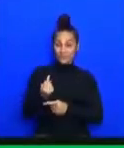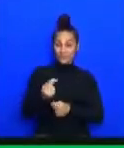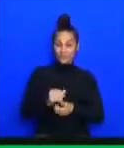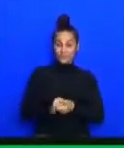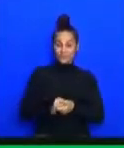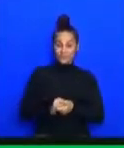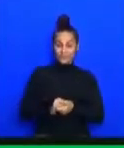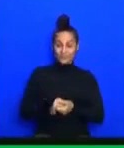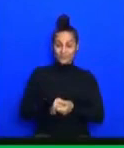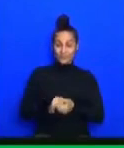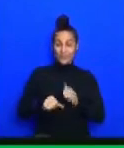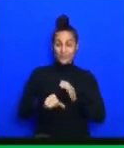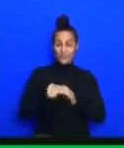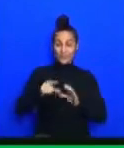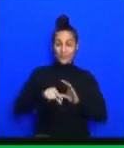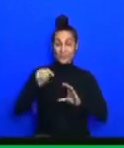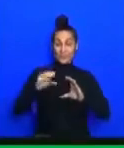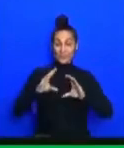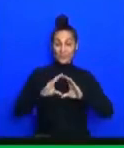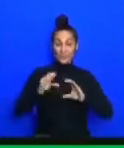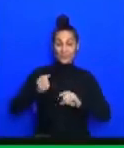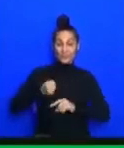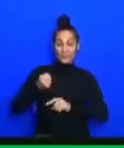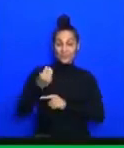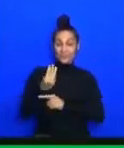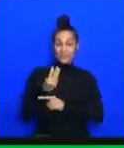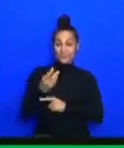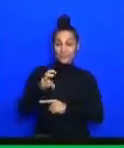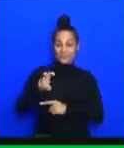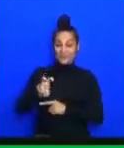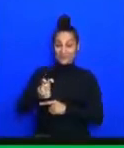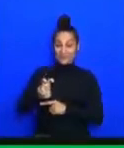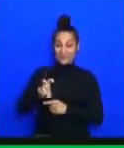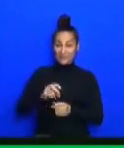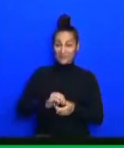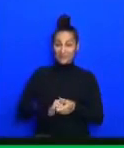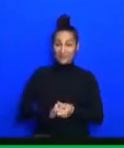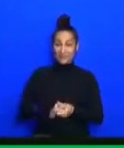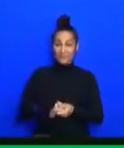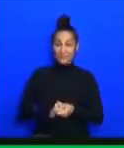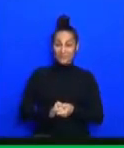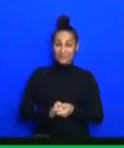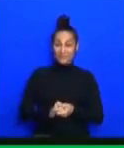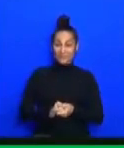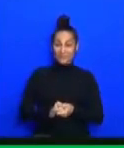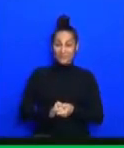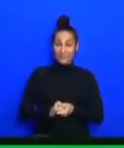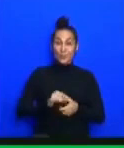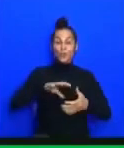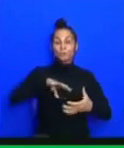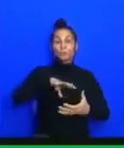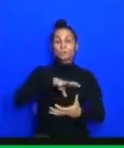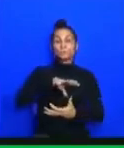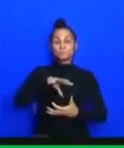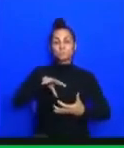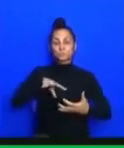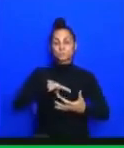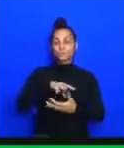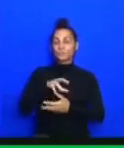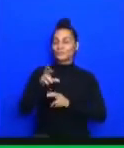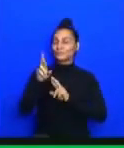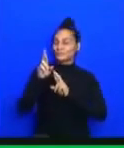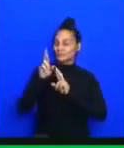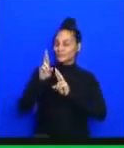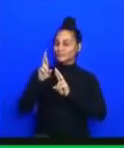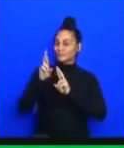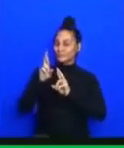2.661. Primeira bola sorteada, 35, número 35. Globo girando, estamos aqui